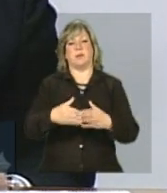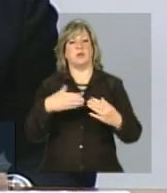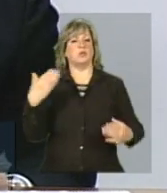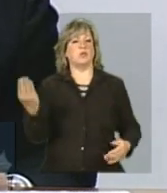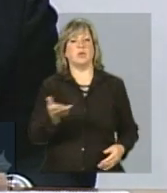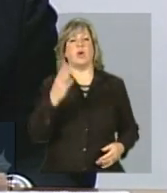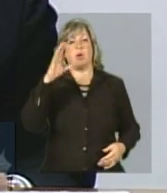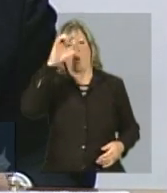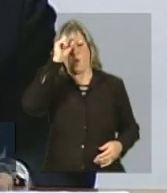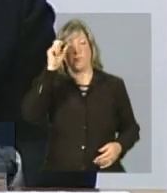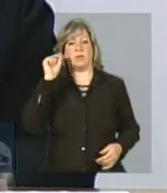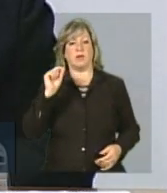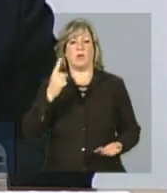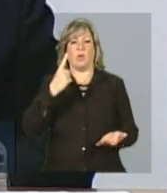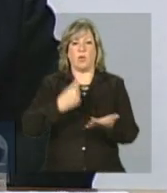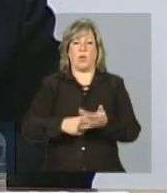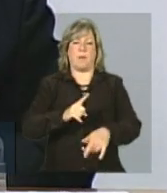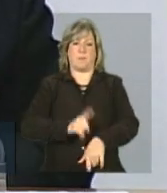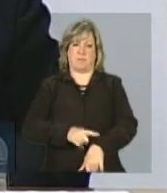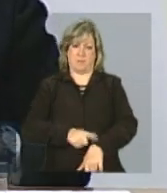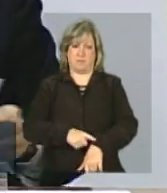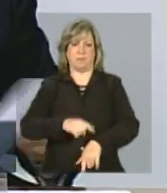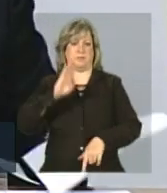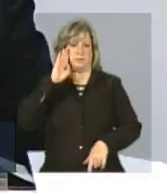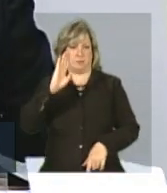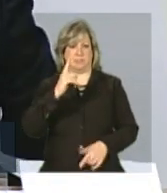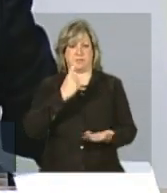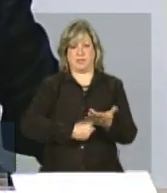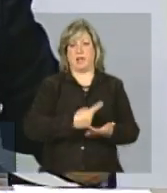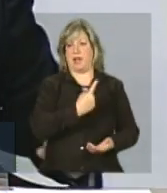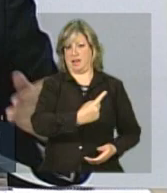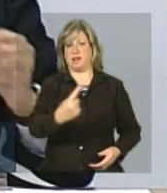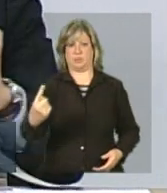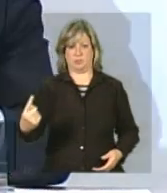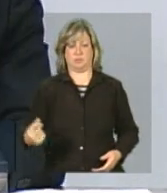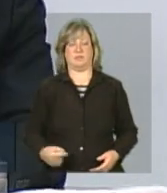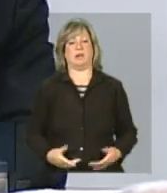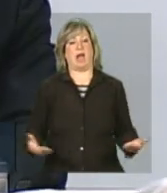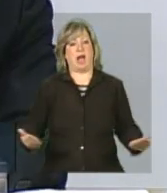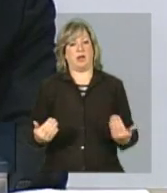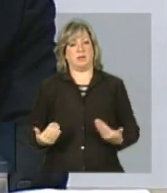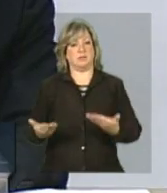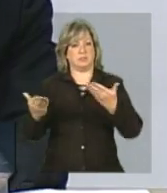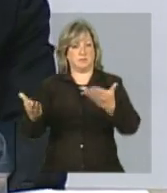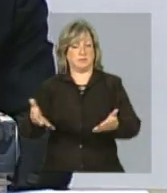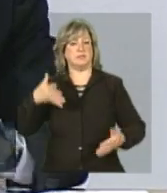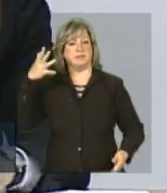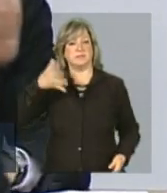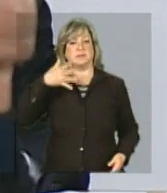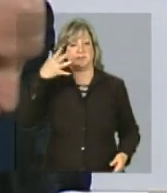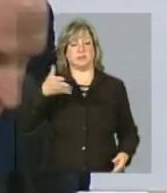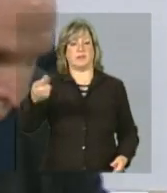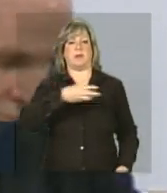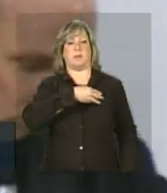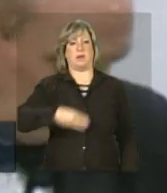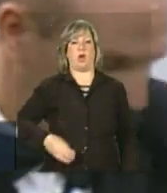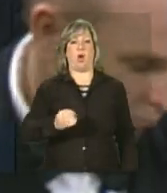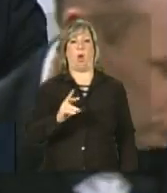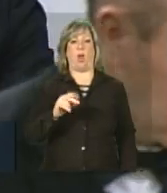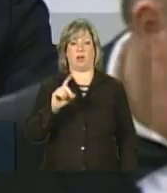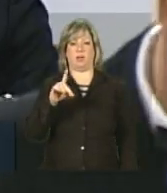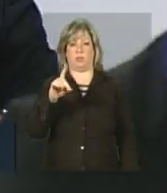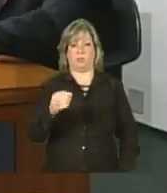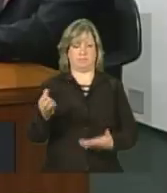de todos no cumprimento dos prazos estabelecidos. Passo, então, a palavra ao senhor ministro Orlando Silva.